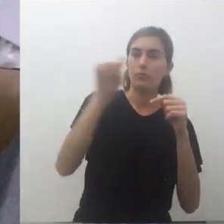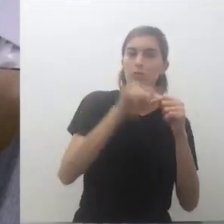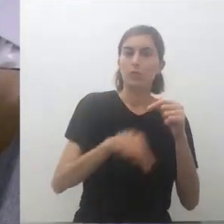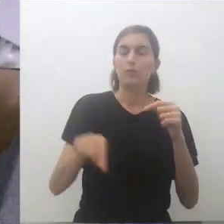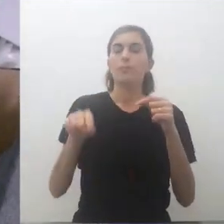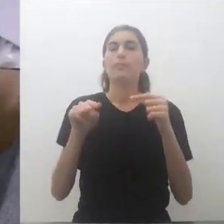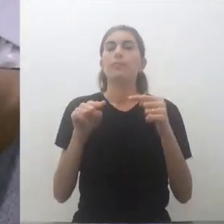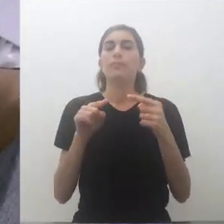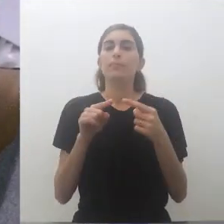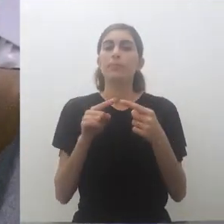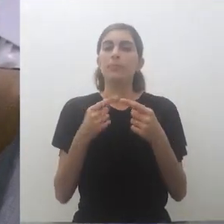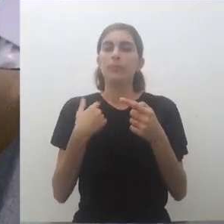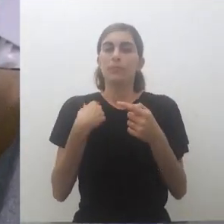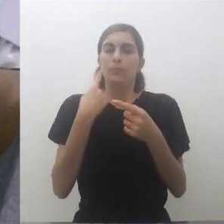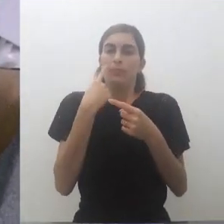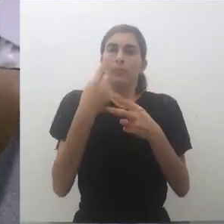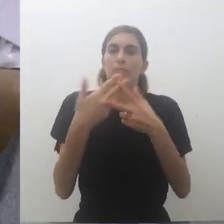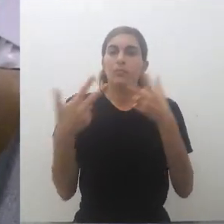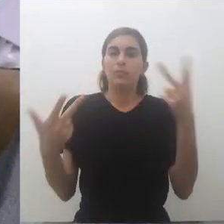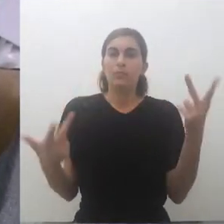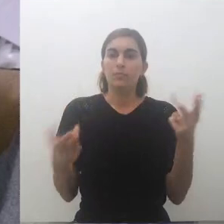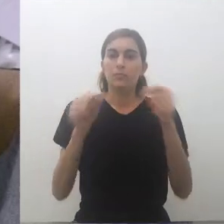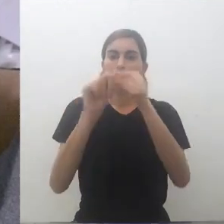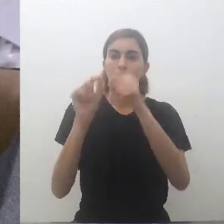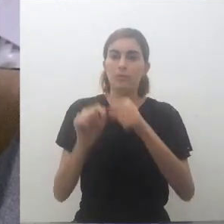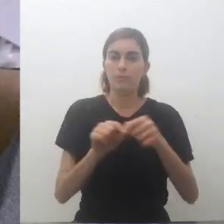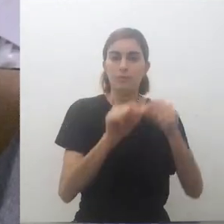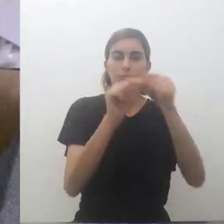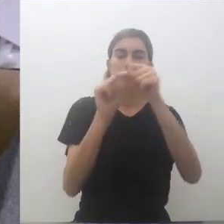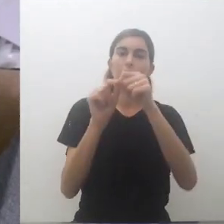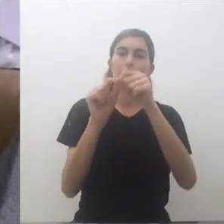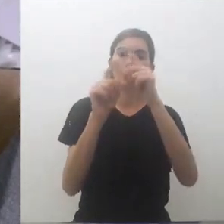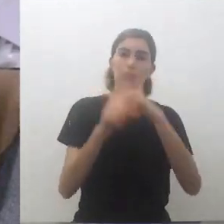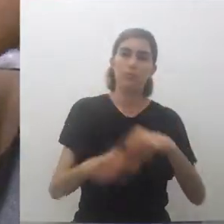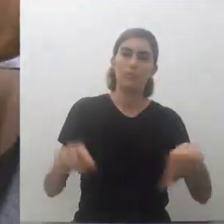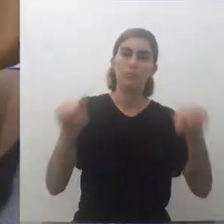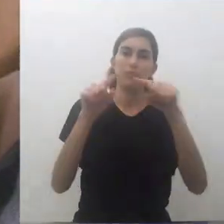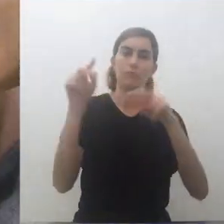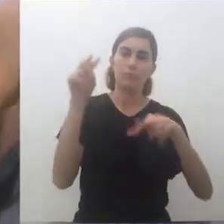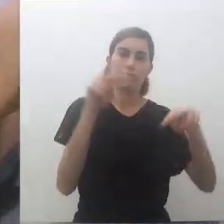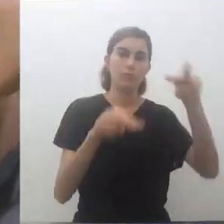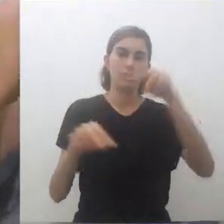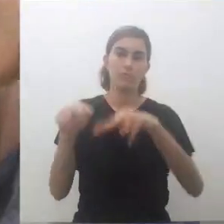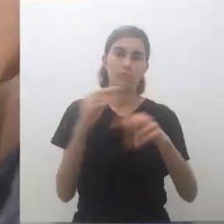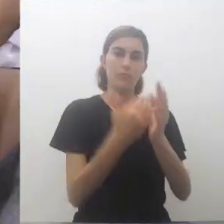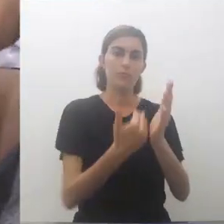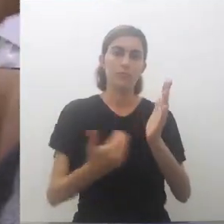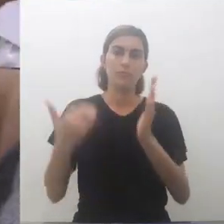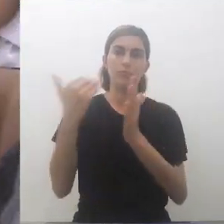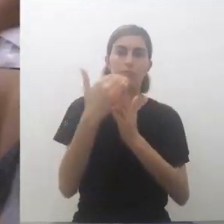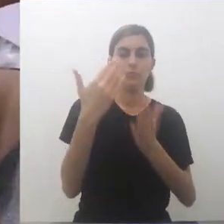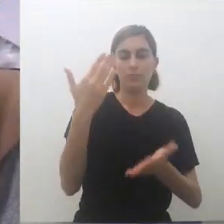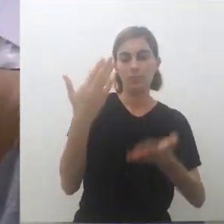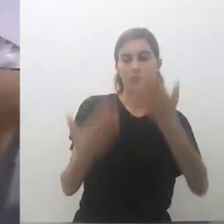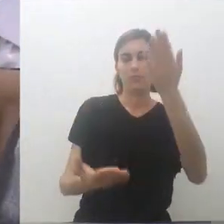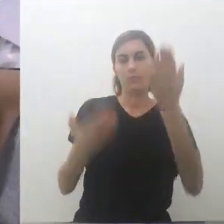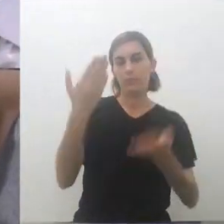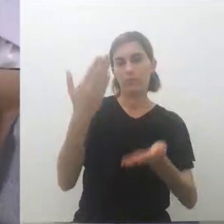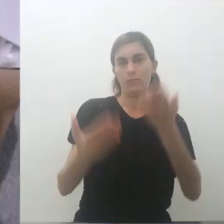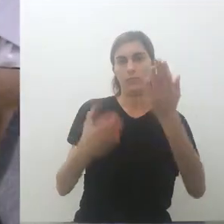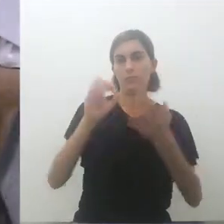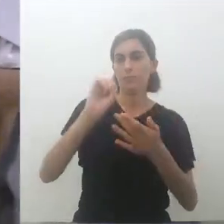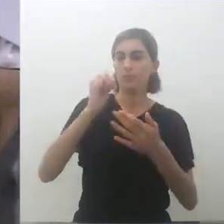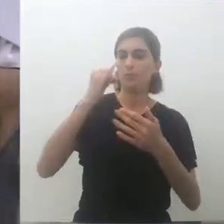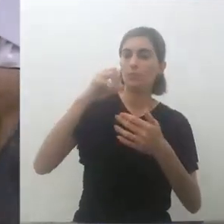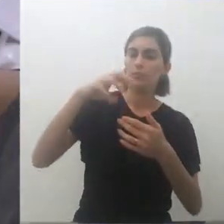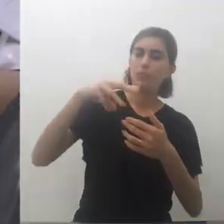que os objetos geram uma visão mais equilibrada e até simétrica,